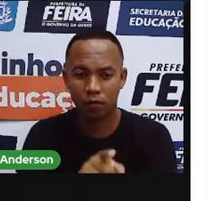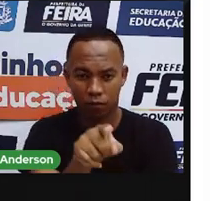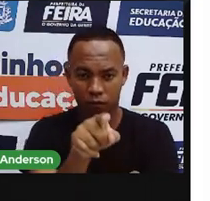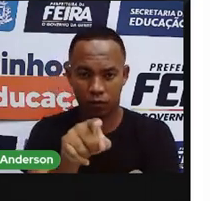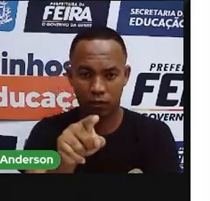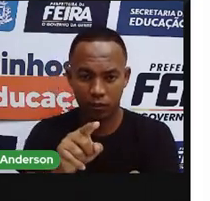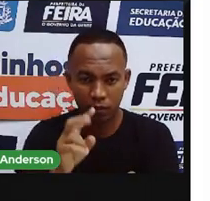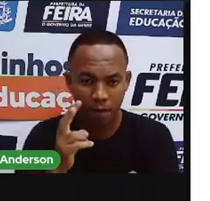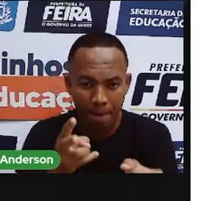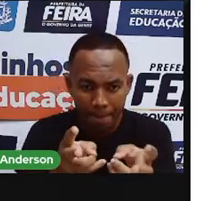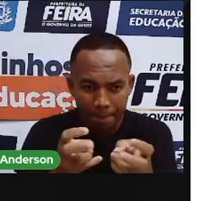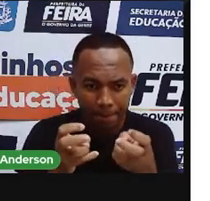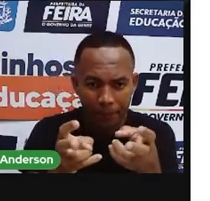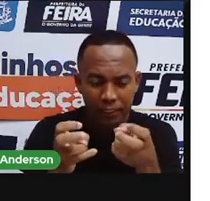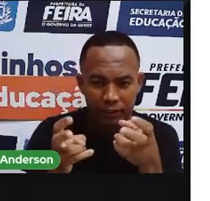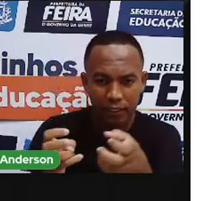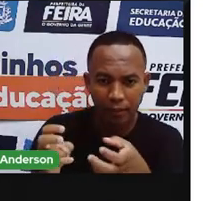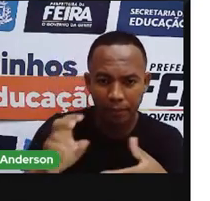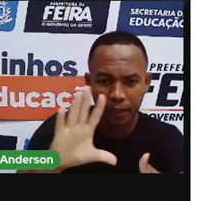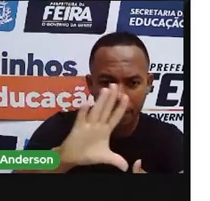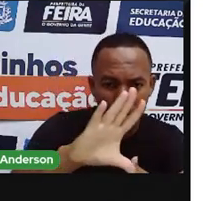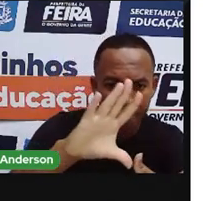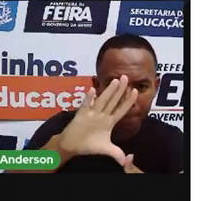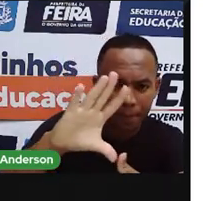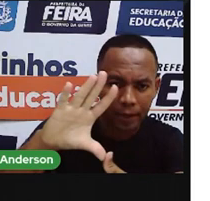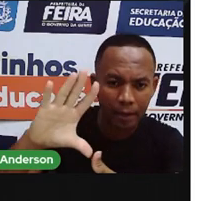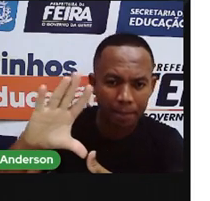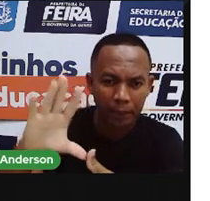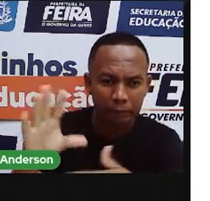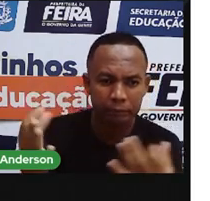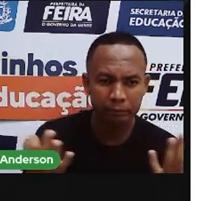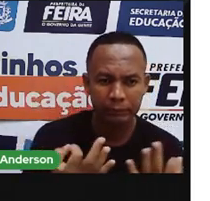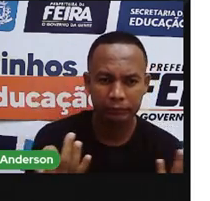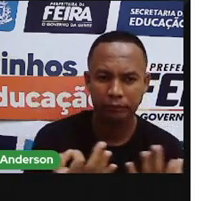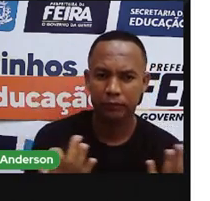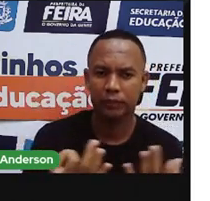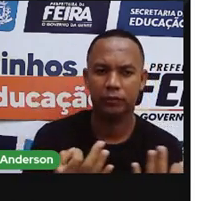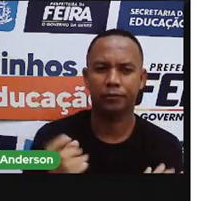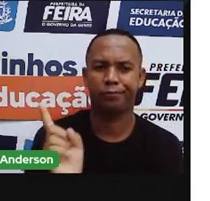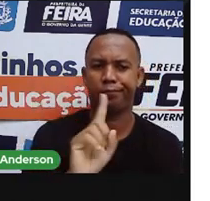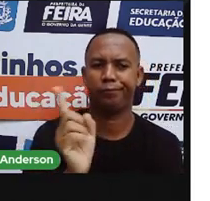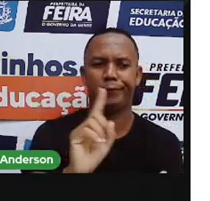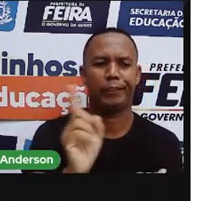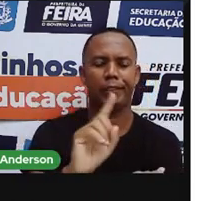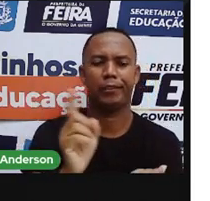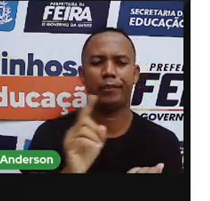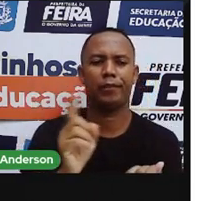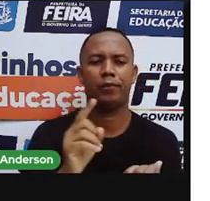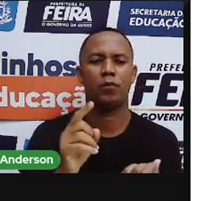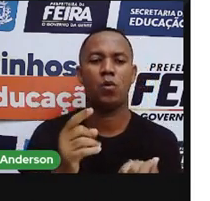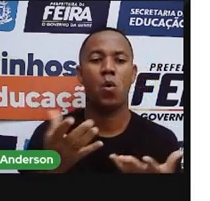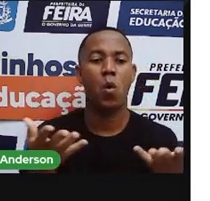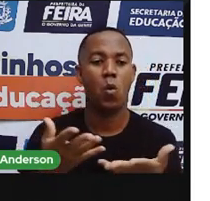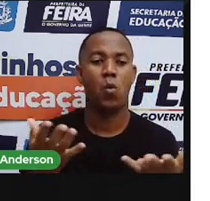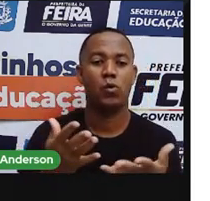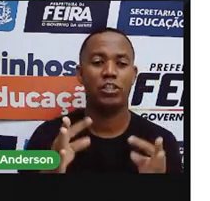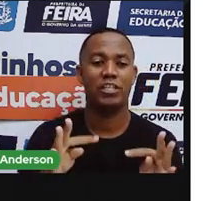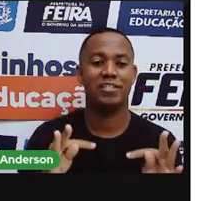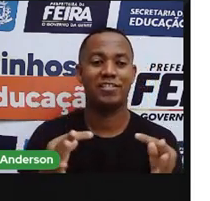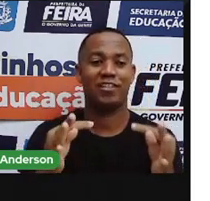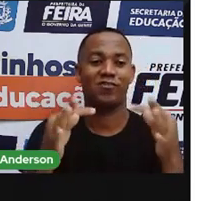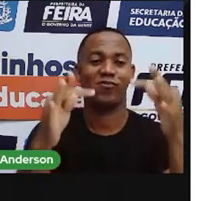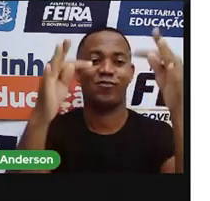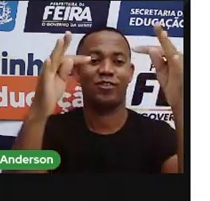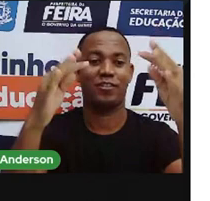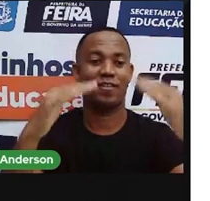reparar, não é um mapa exatamente perfeito como os que a gente tem hoje, porque a tecnologia hoje é muito mais avançada.